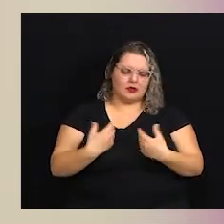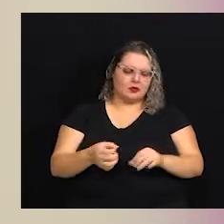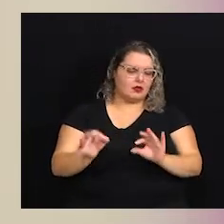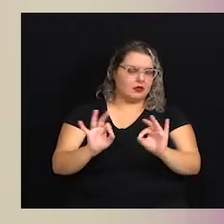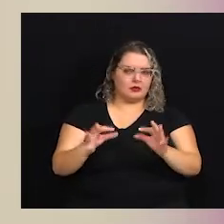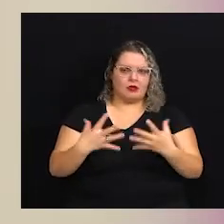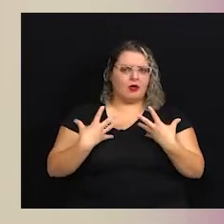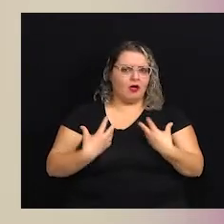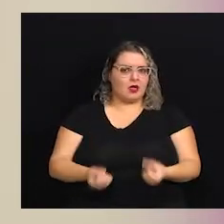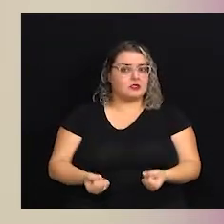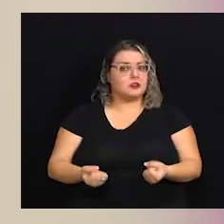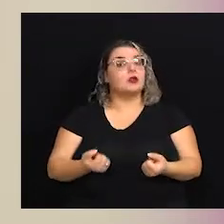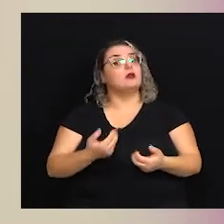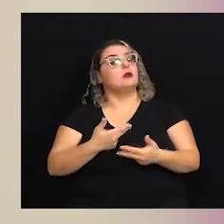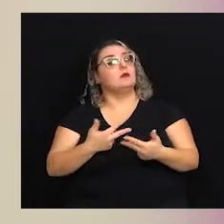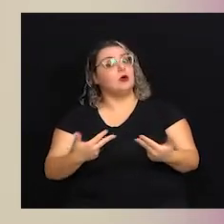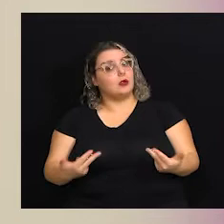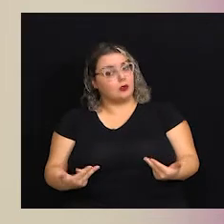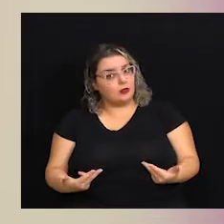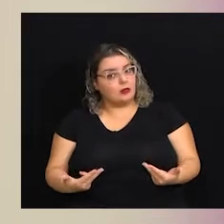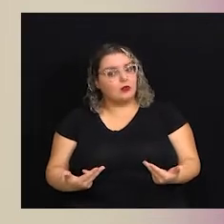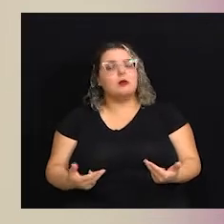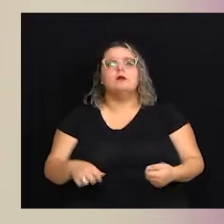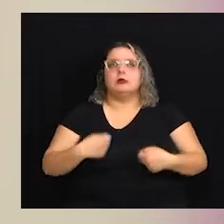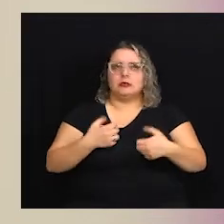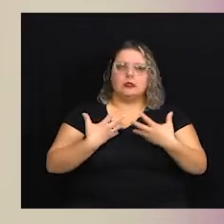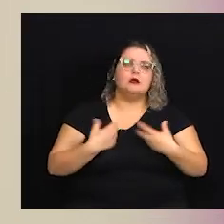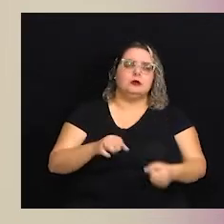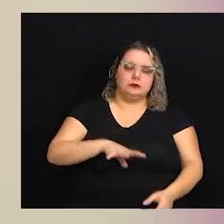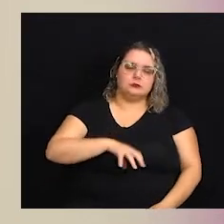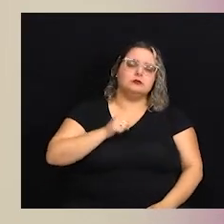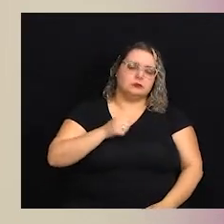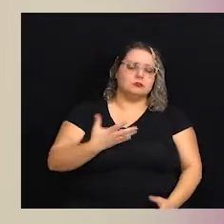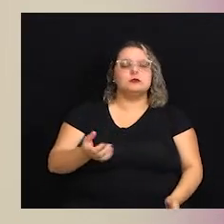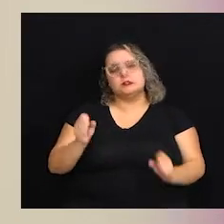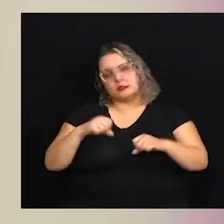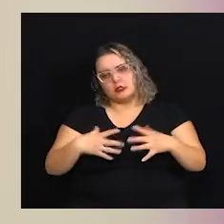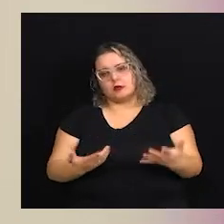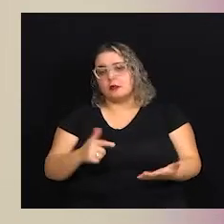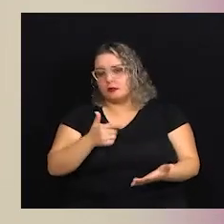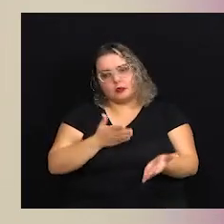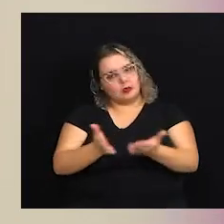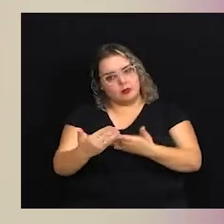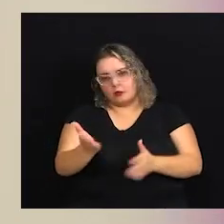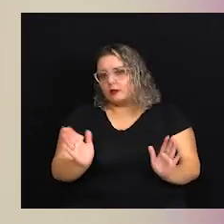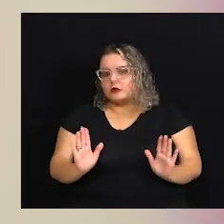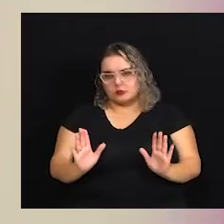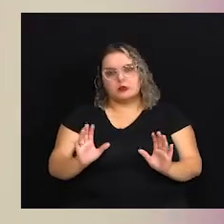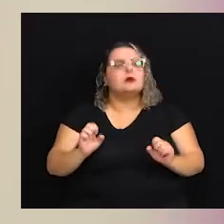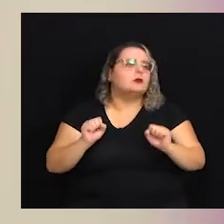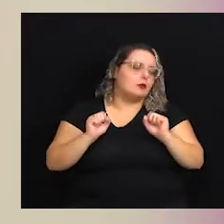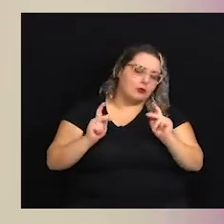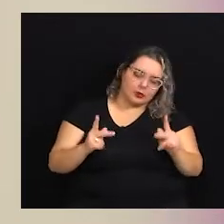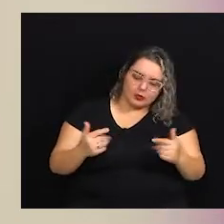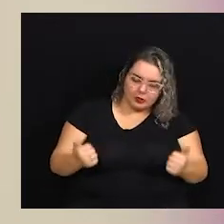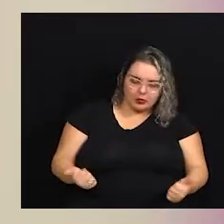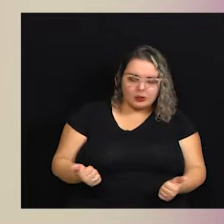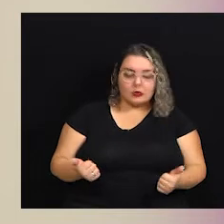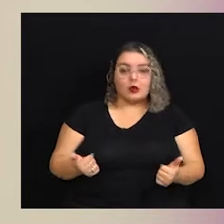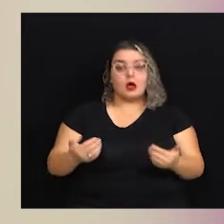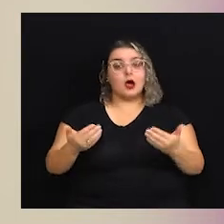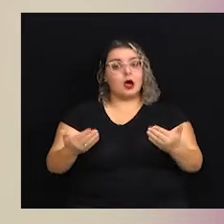conformar. A aceitar é uma coisa, tem que aceitar a menopausa? Tem, nós não temos como fugir dela, é irreversível, está bem para